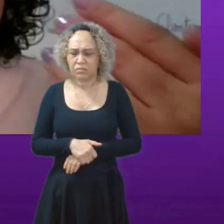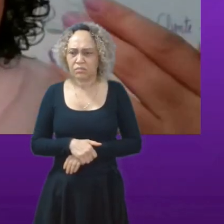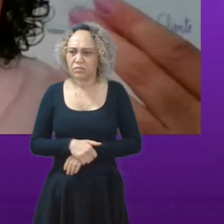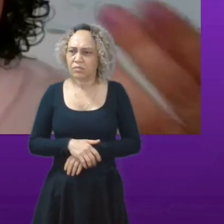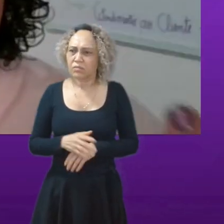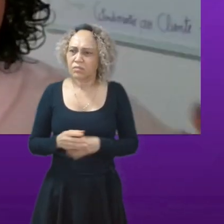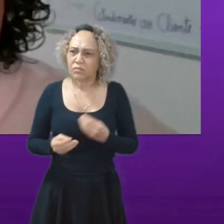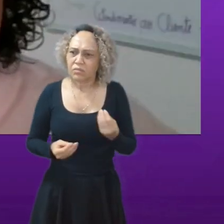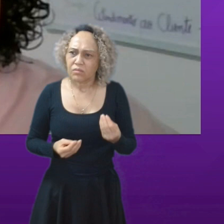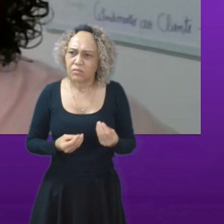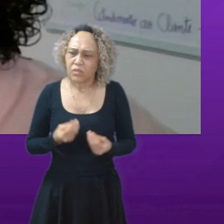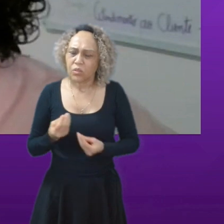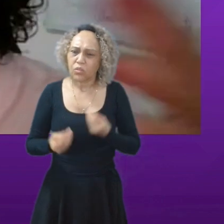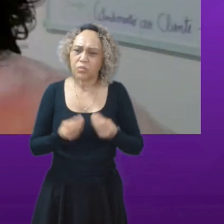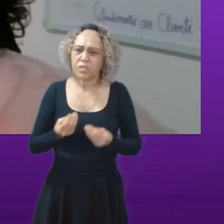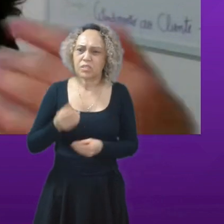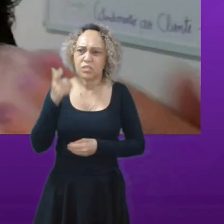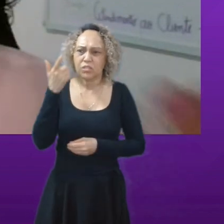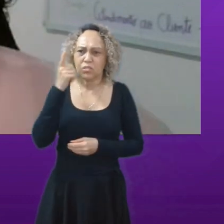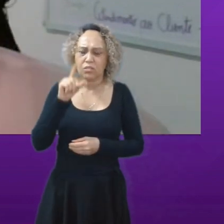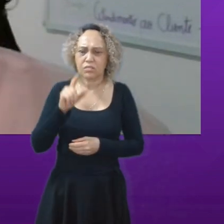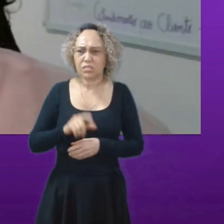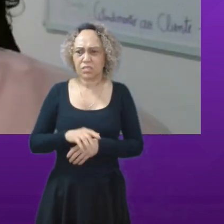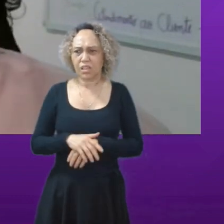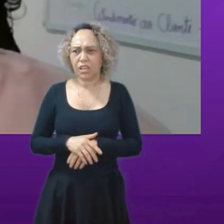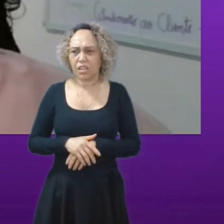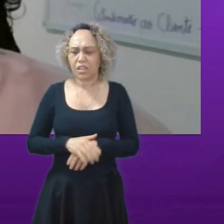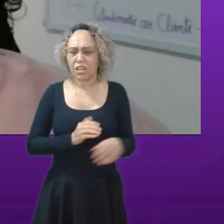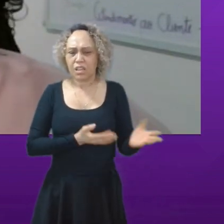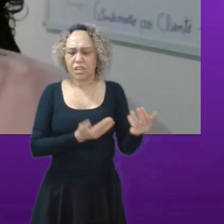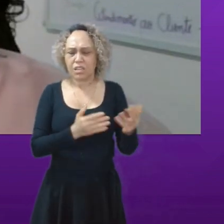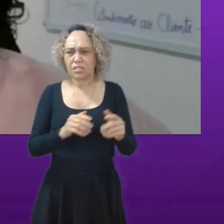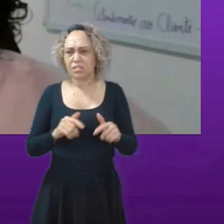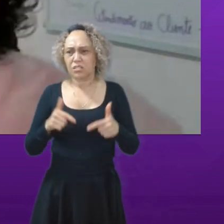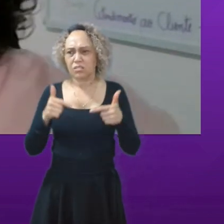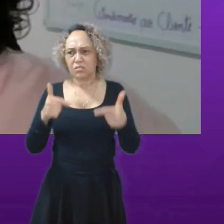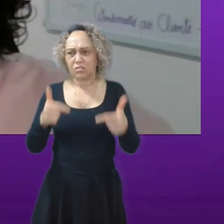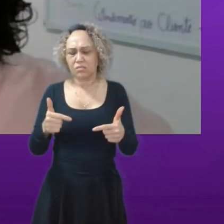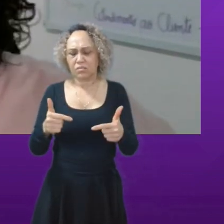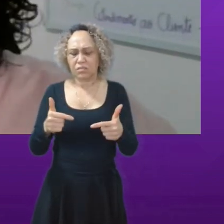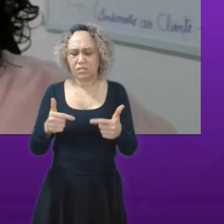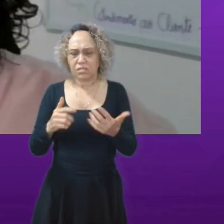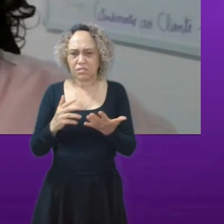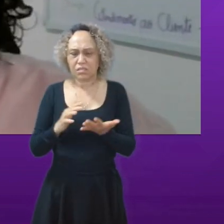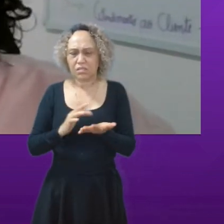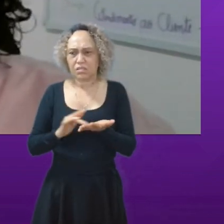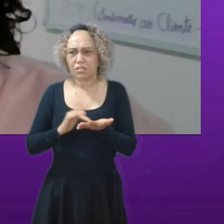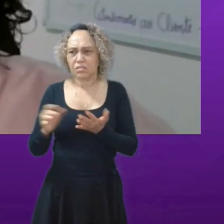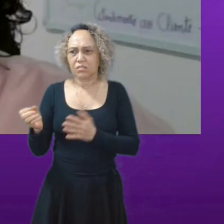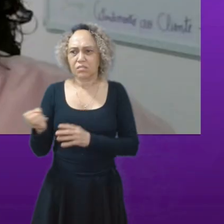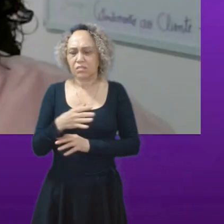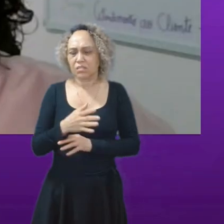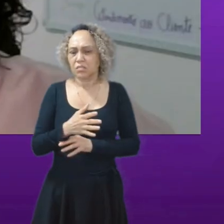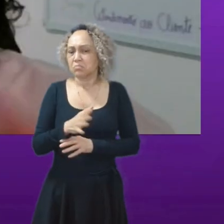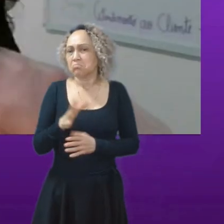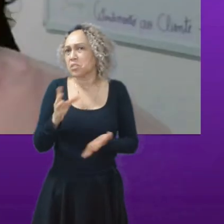é que a gente consegue orientar esses jovens ao uso dessas novas tecnologias sem uma educação